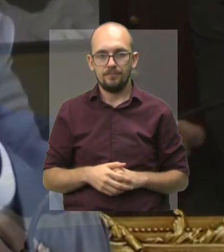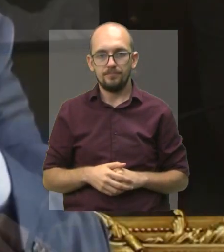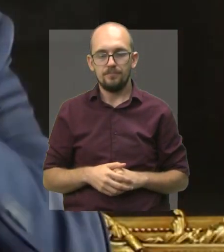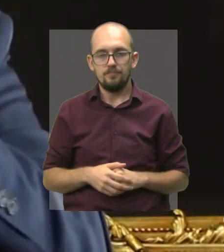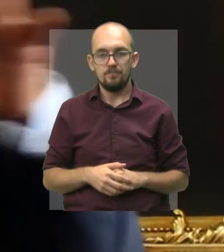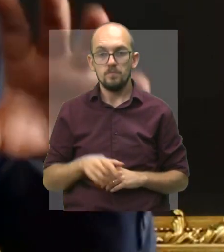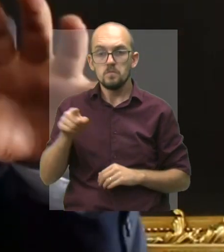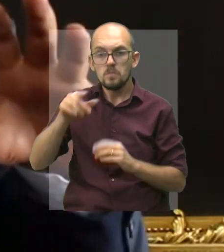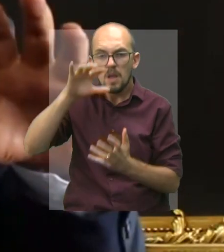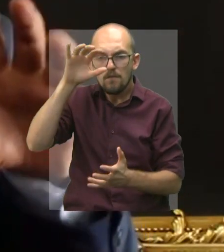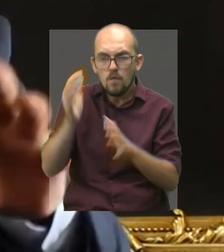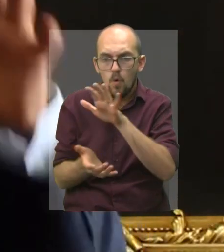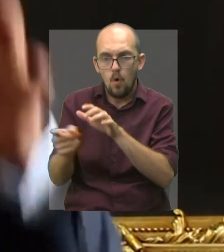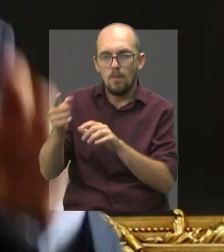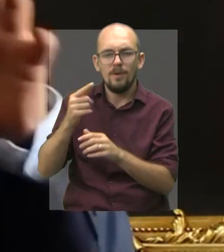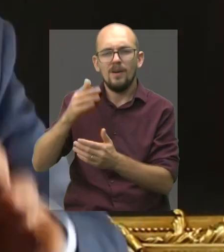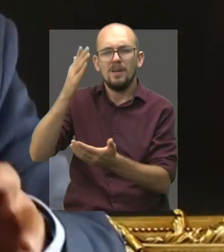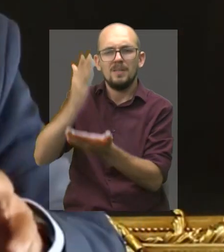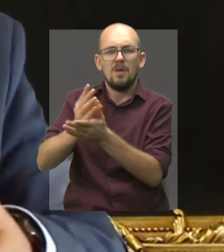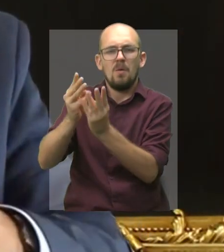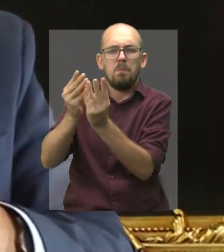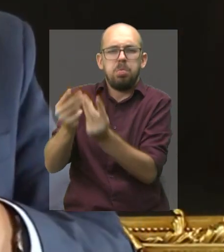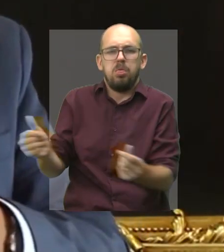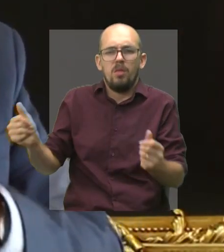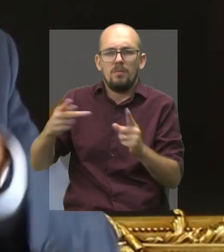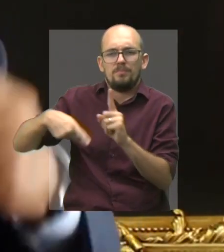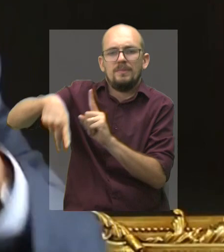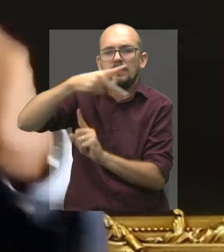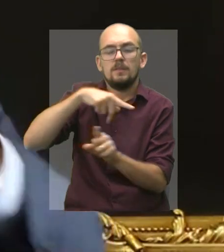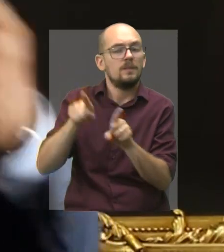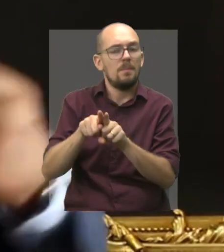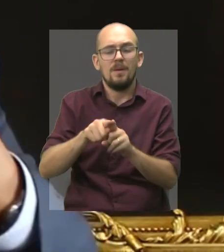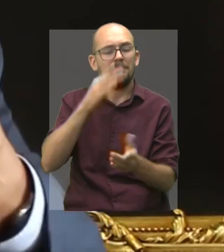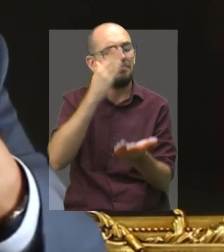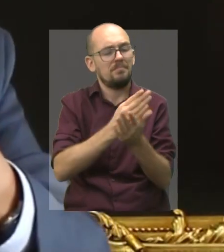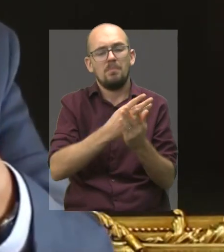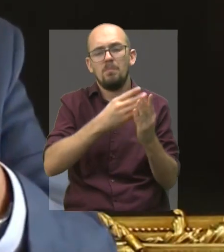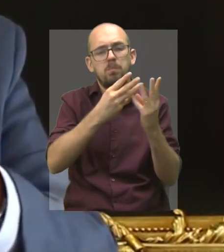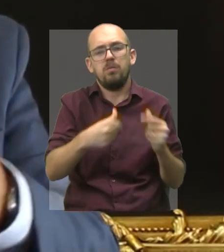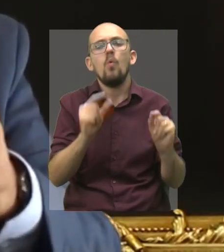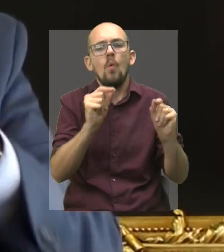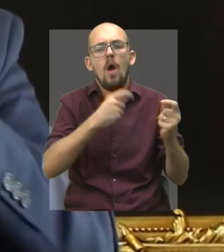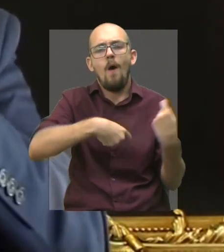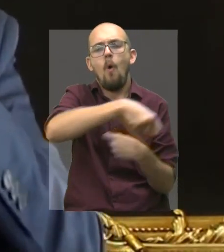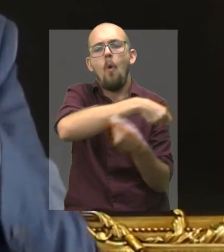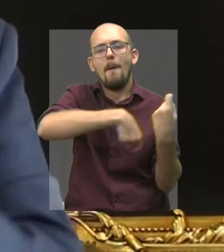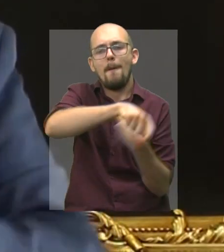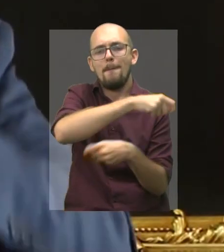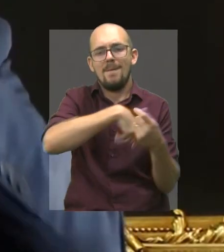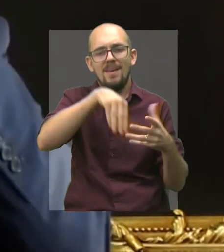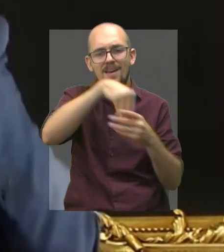Essa reforma, acabando com a Previdência, acabou também a economia do município, que hoje